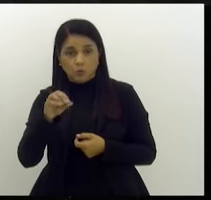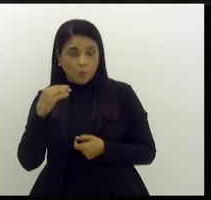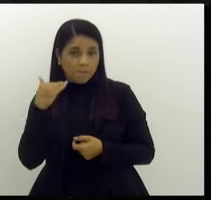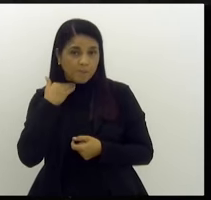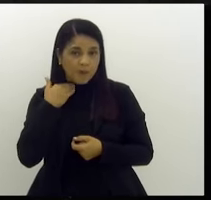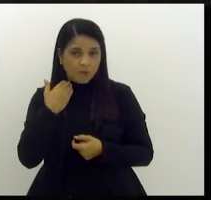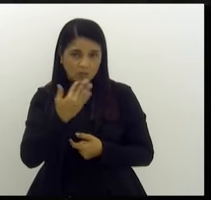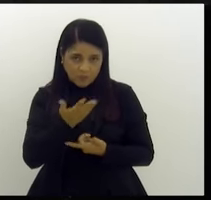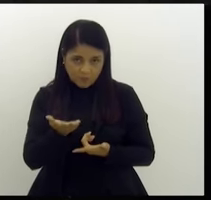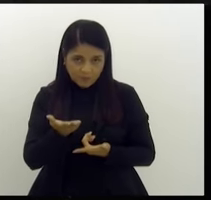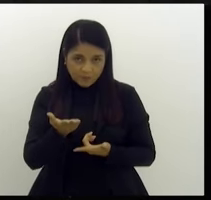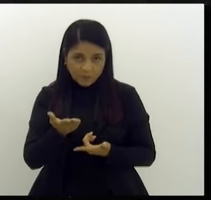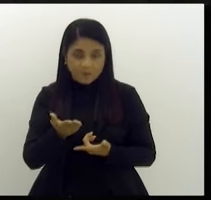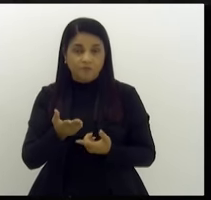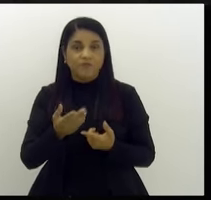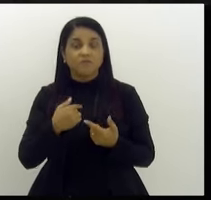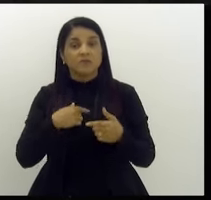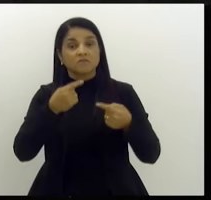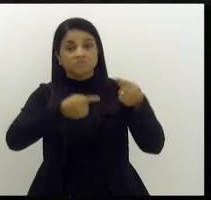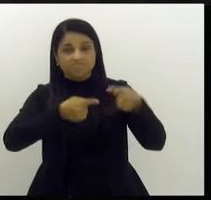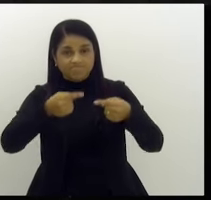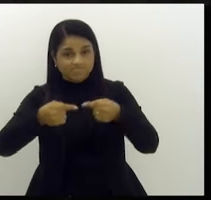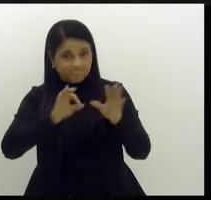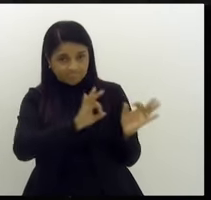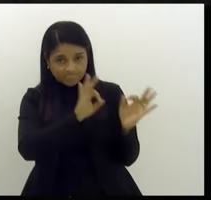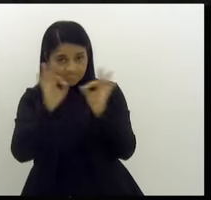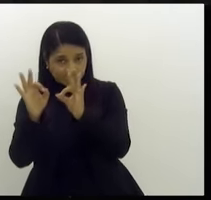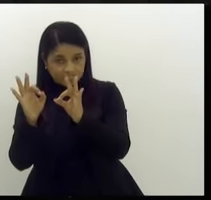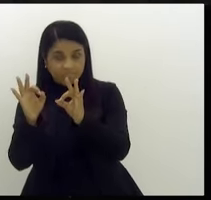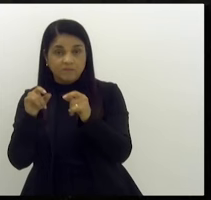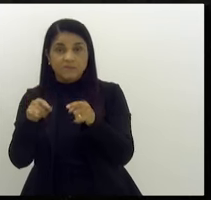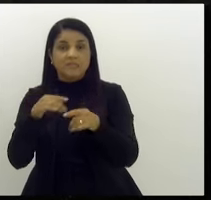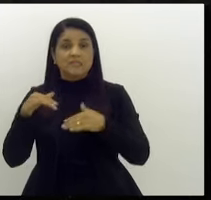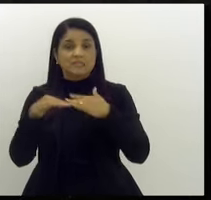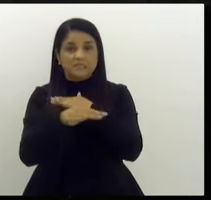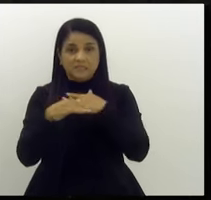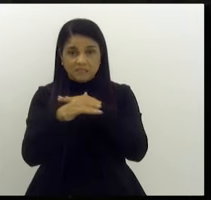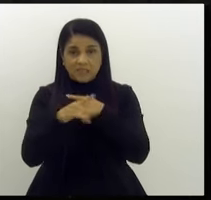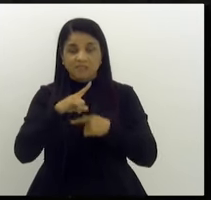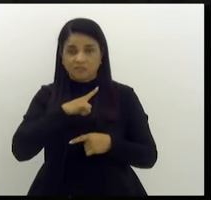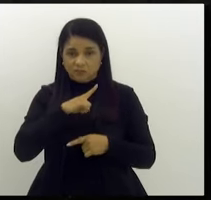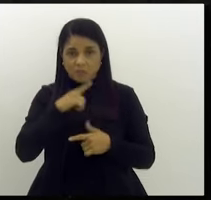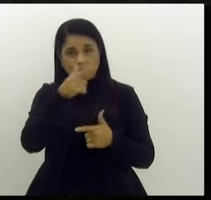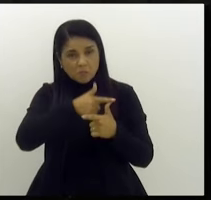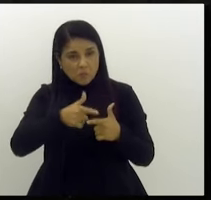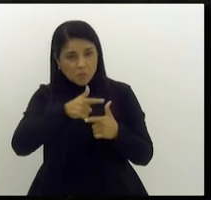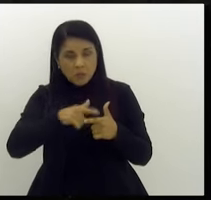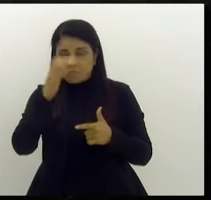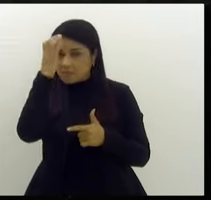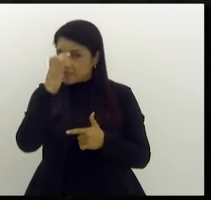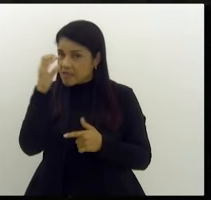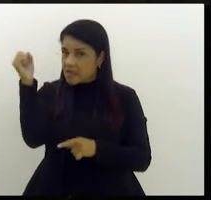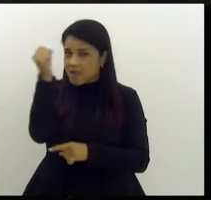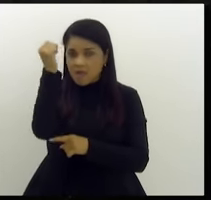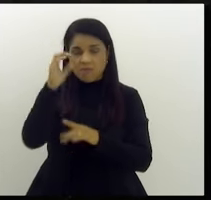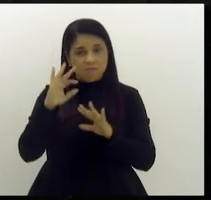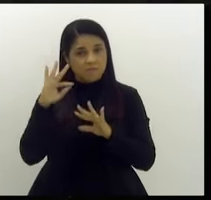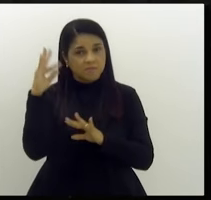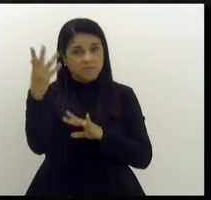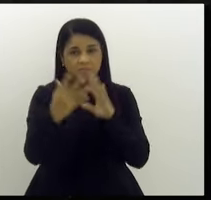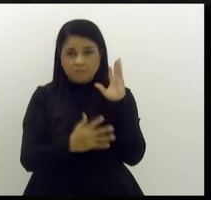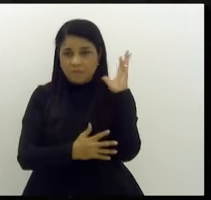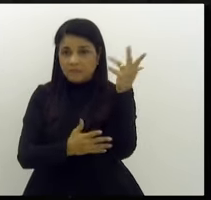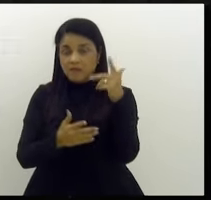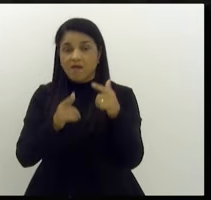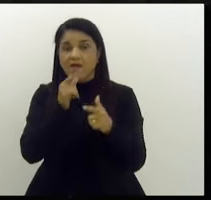acompanha hoje esse nosso debate que sabe que a cidade enfrenta severos problemas ambientais como o esvaziamento do